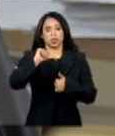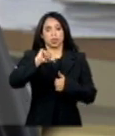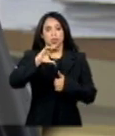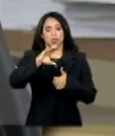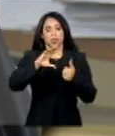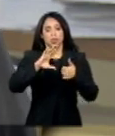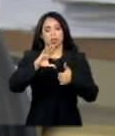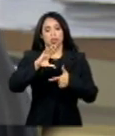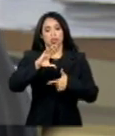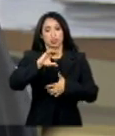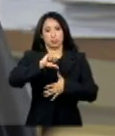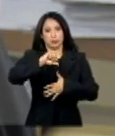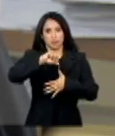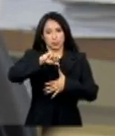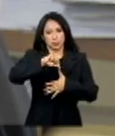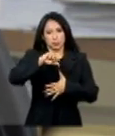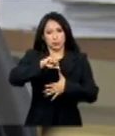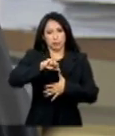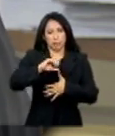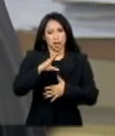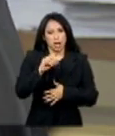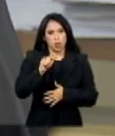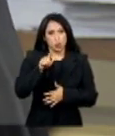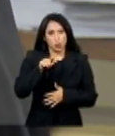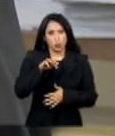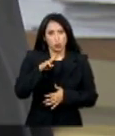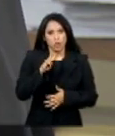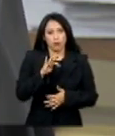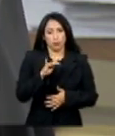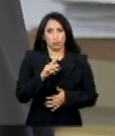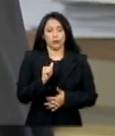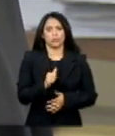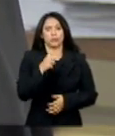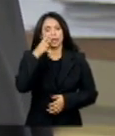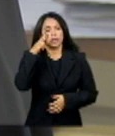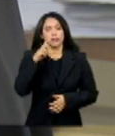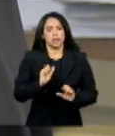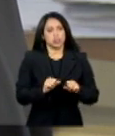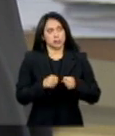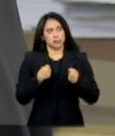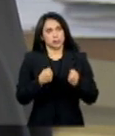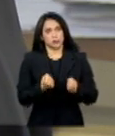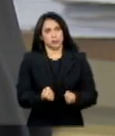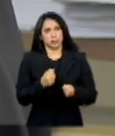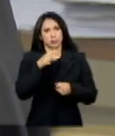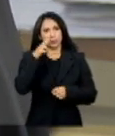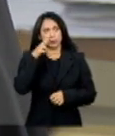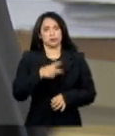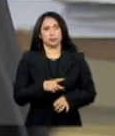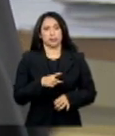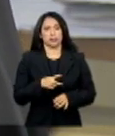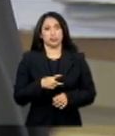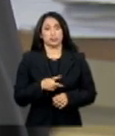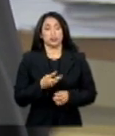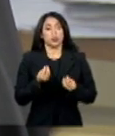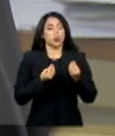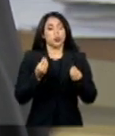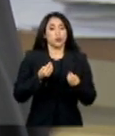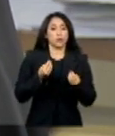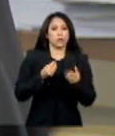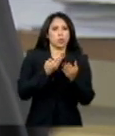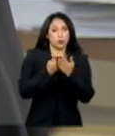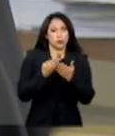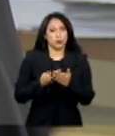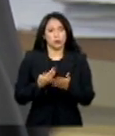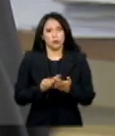da colômbia têm igualmente se esforçado para parametrizar os graus de intensidade com que examina a razoabilidade e